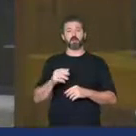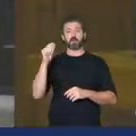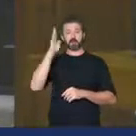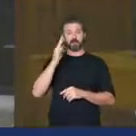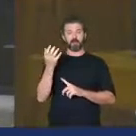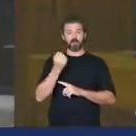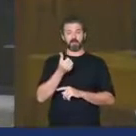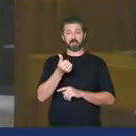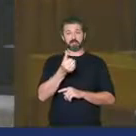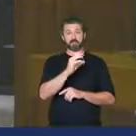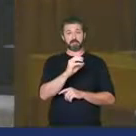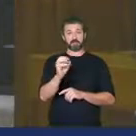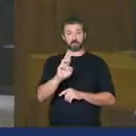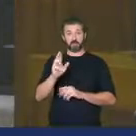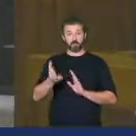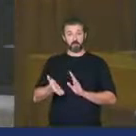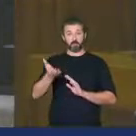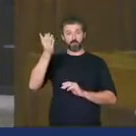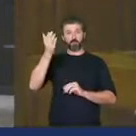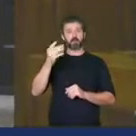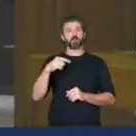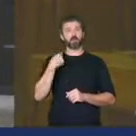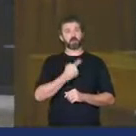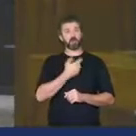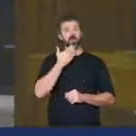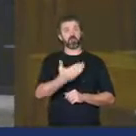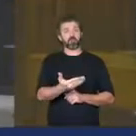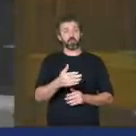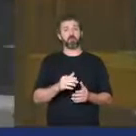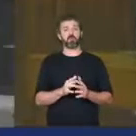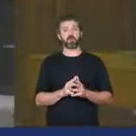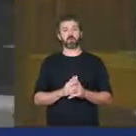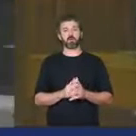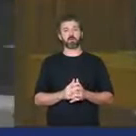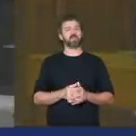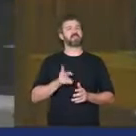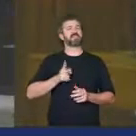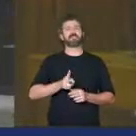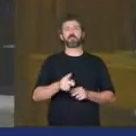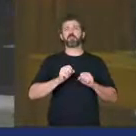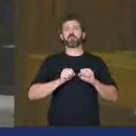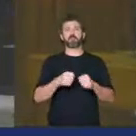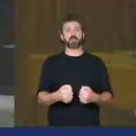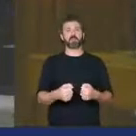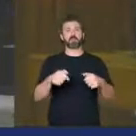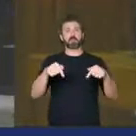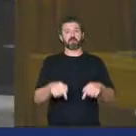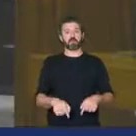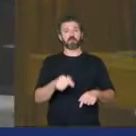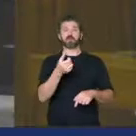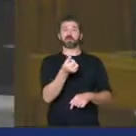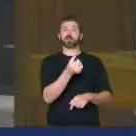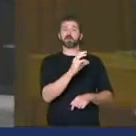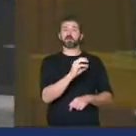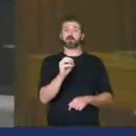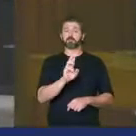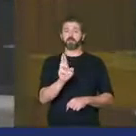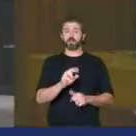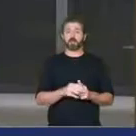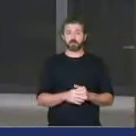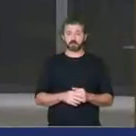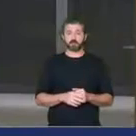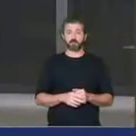para R$ 600, que nós somos a favor, sempre defendemos aqui R$ 600.